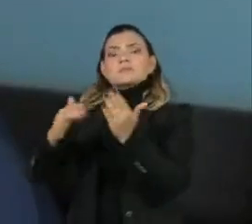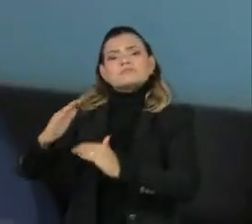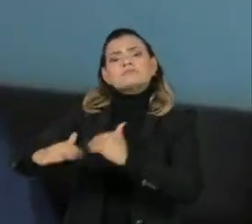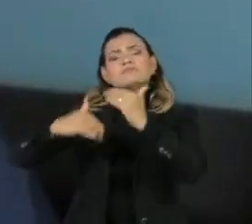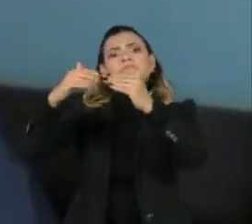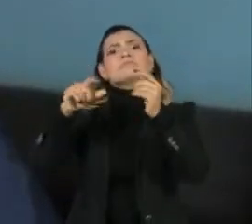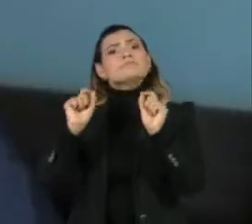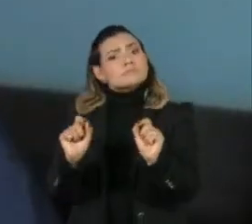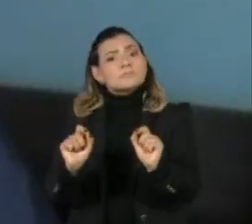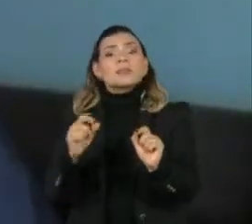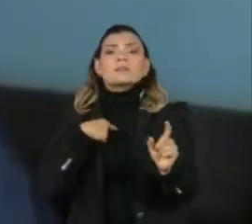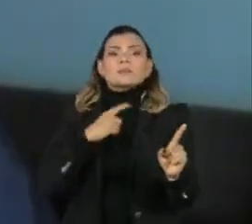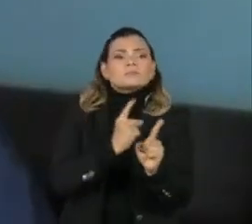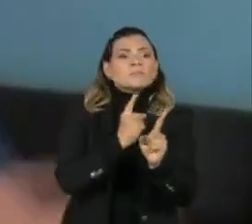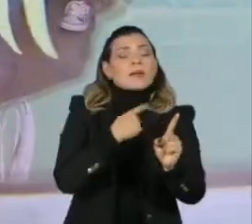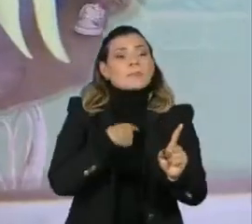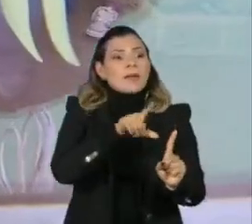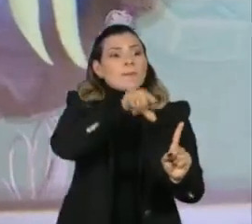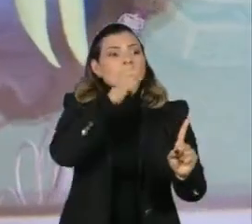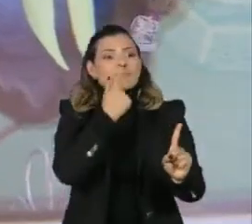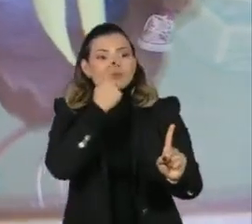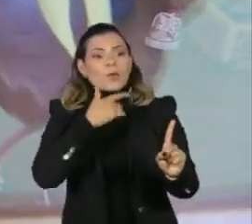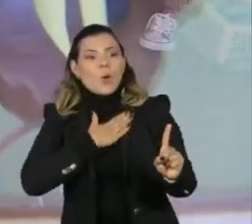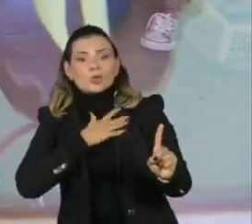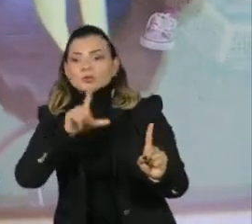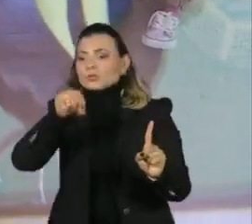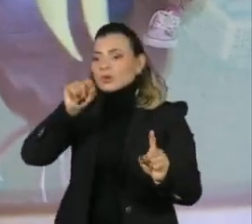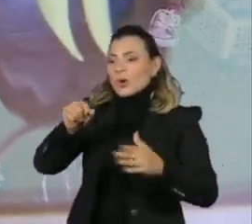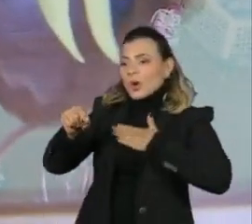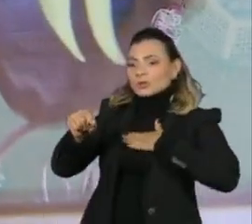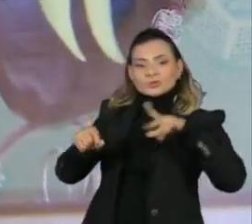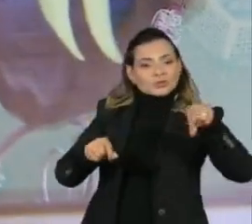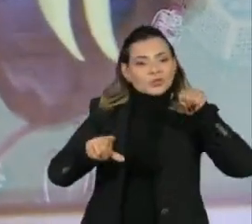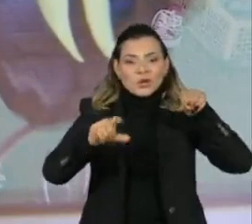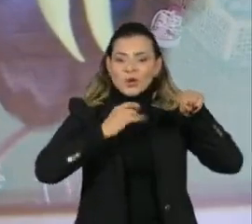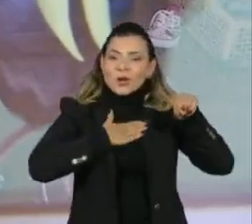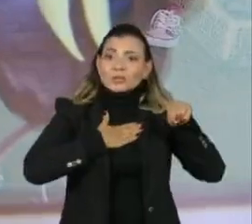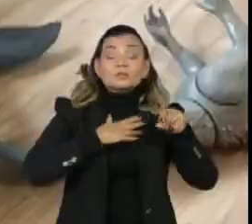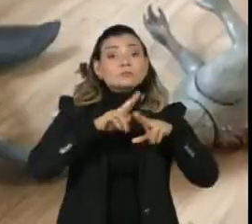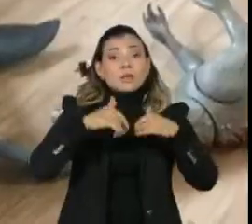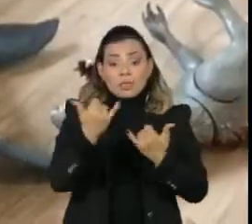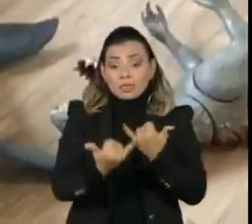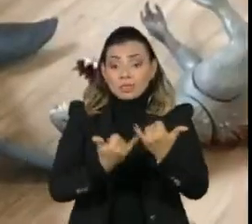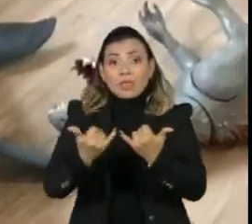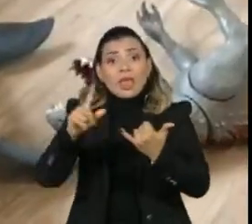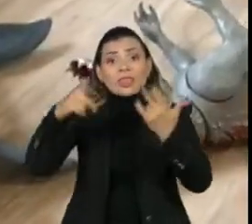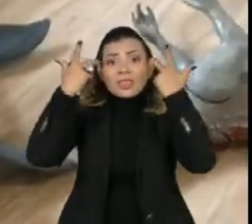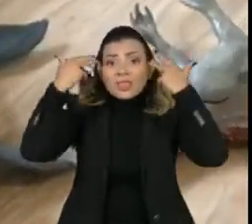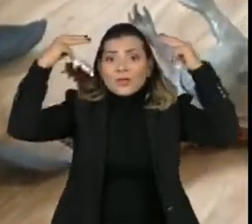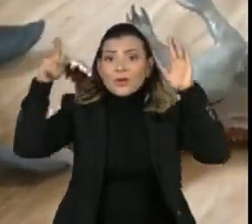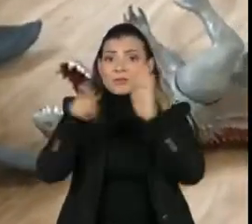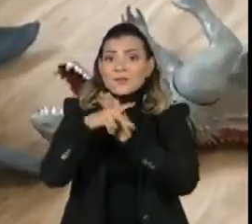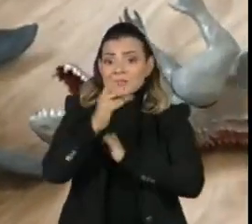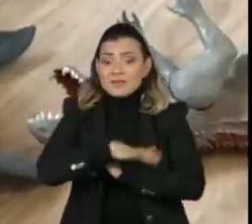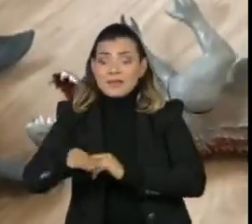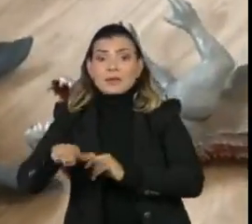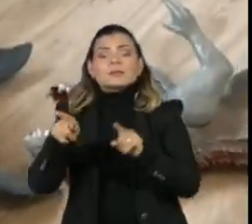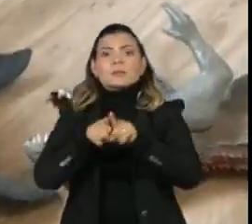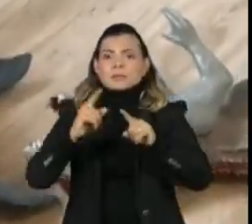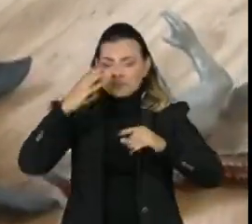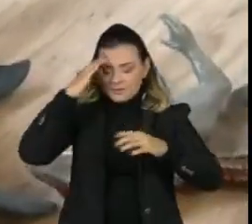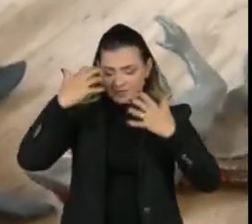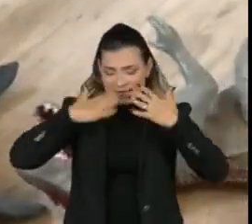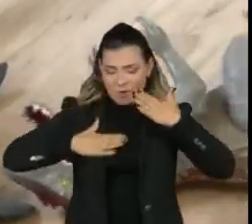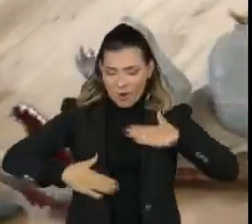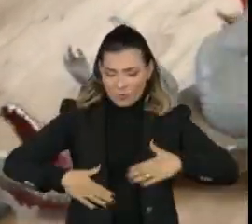como quem ela é descobri que as suas preferências o brincar faz parte da natureza da Criança e além de divertido desenvolve o